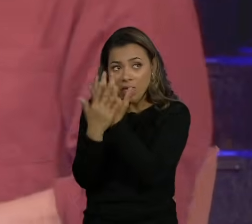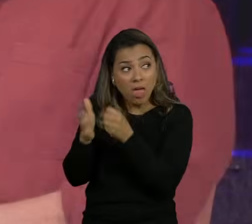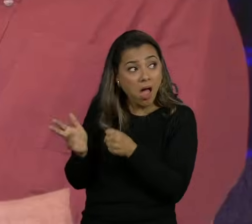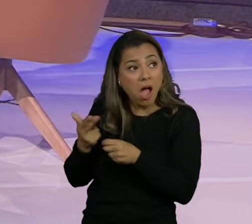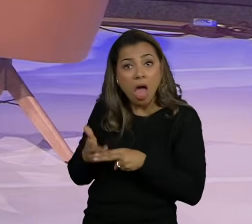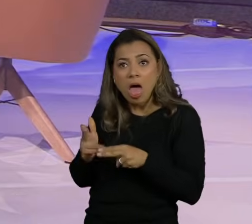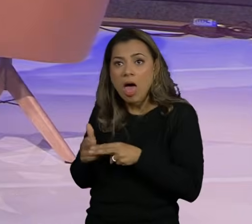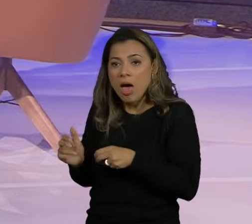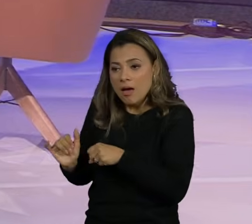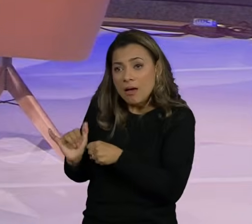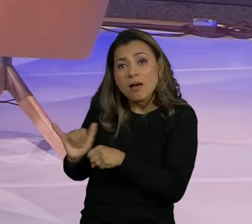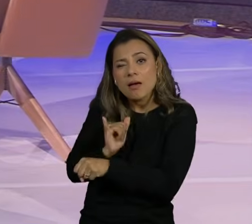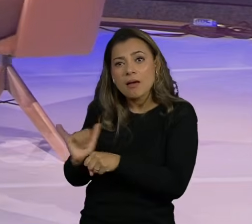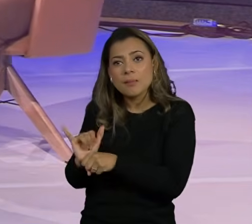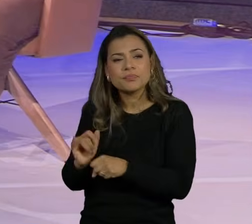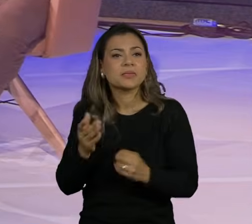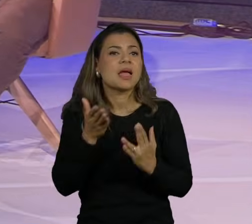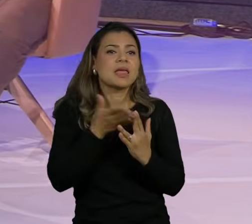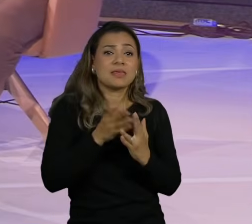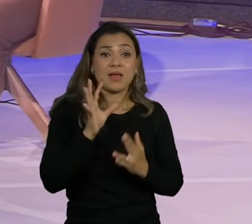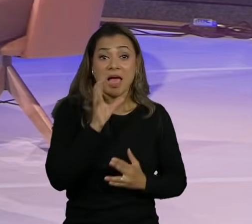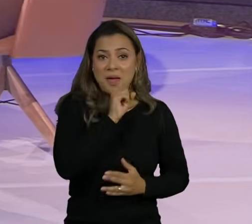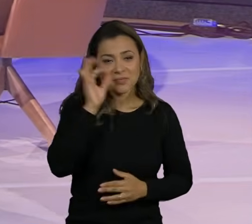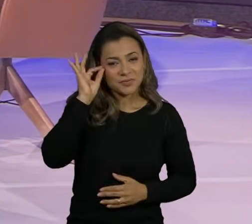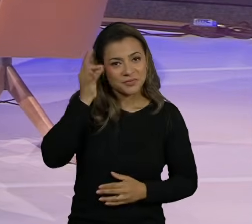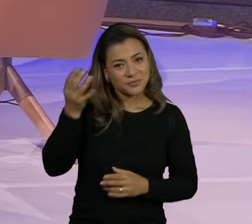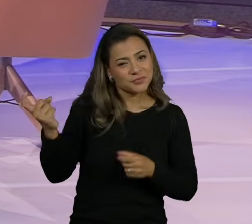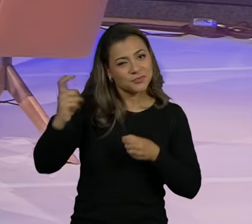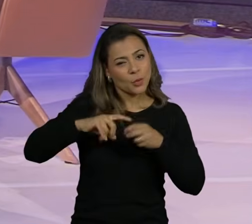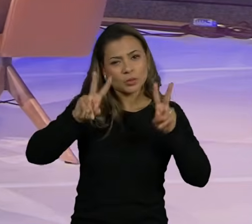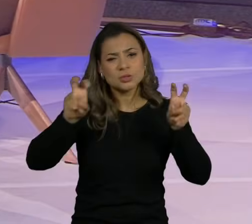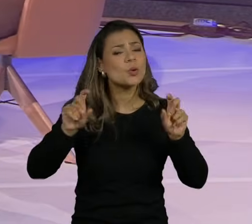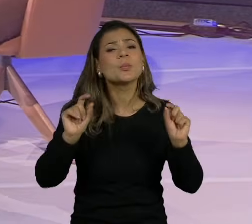indefinidamente. Vamos dar um pequeno intervalo, a gente volta falando,